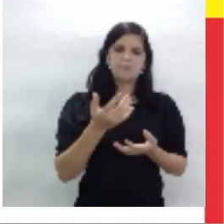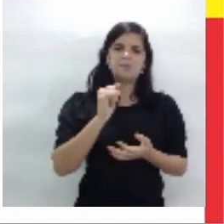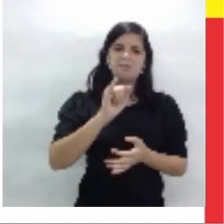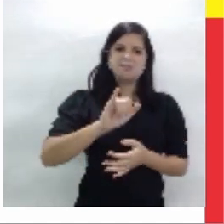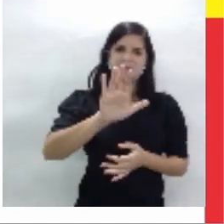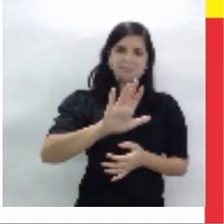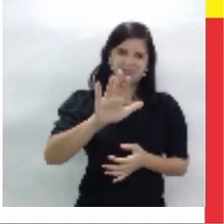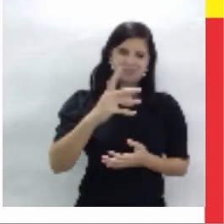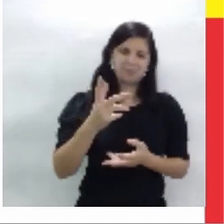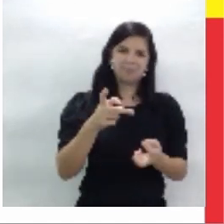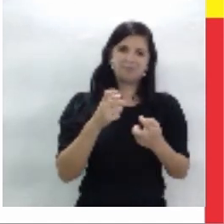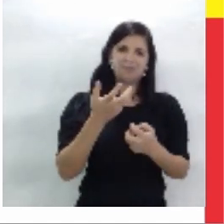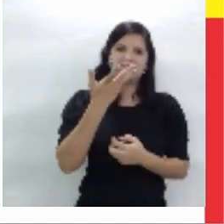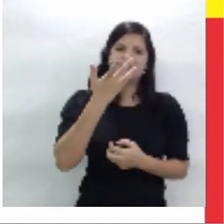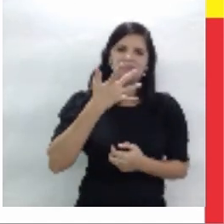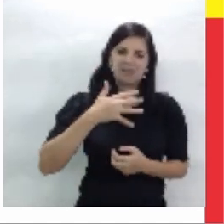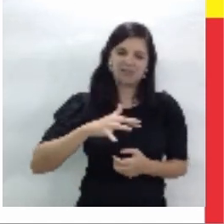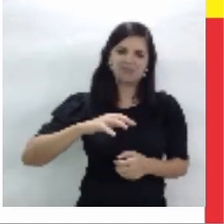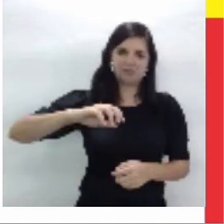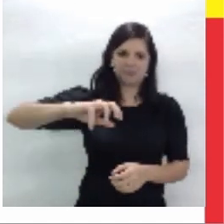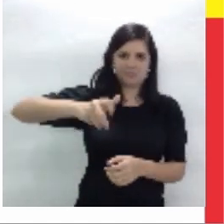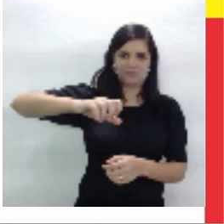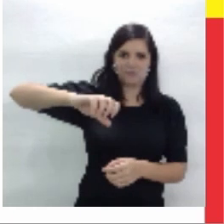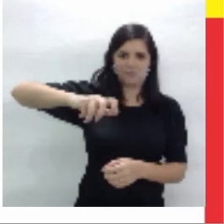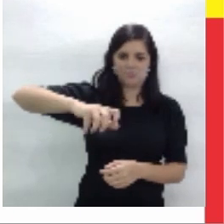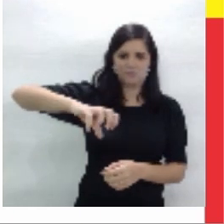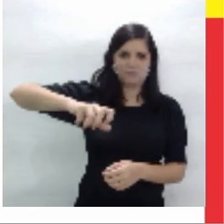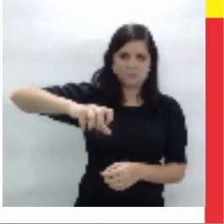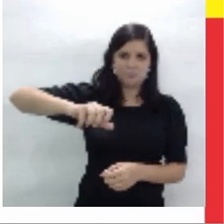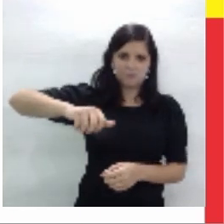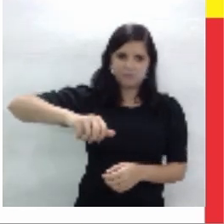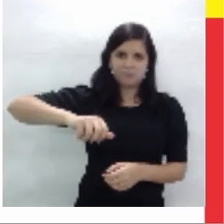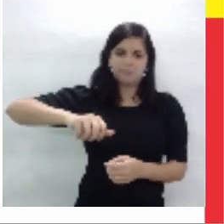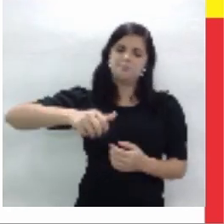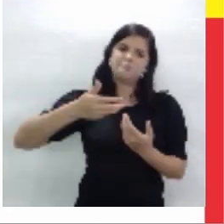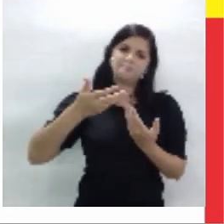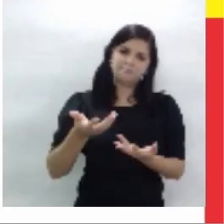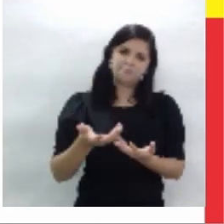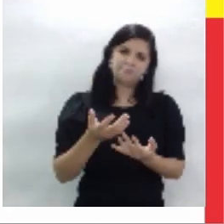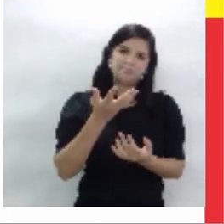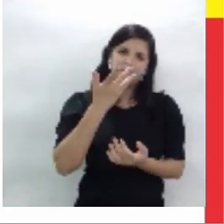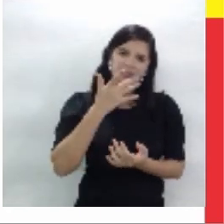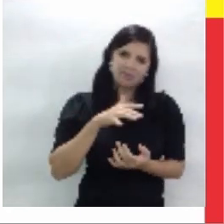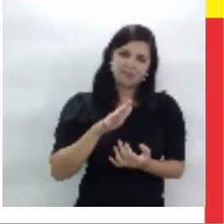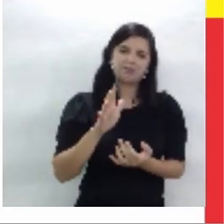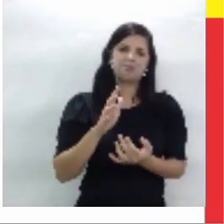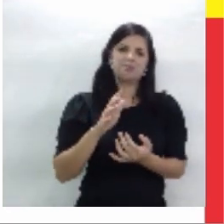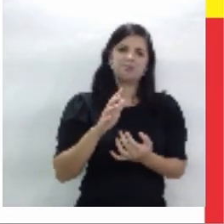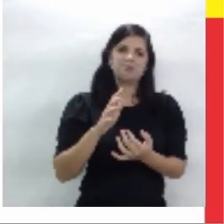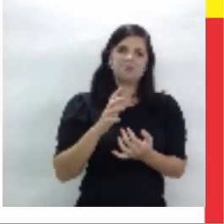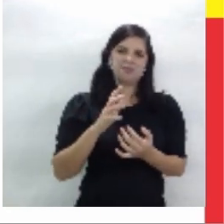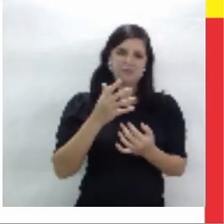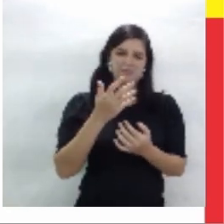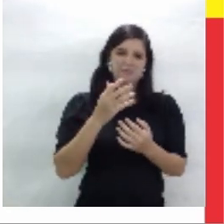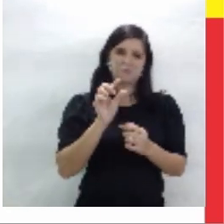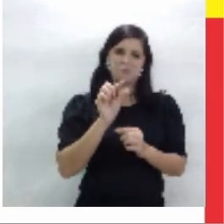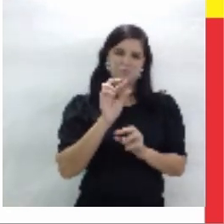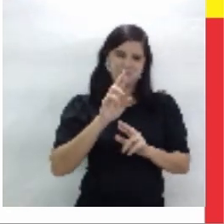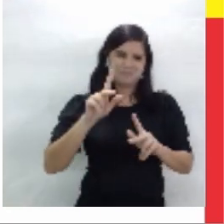criança abrindo uma torneira, né? Mas a cena é um pouco assim, no fundo distorcido,